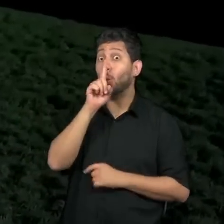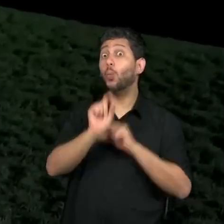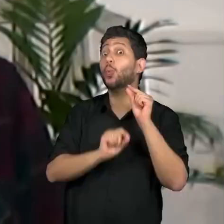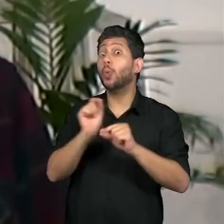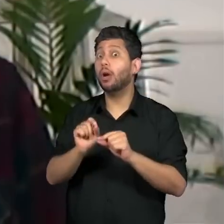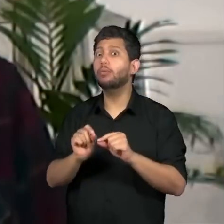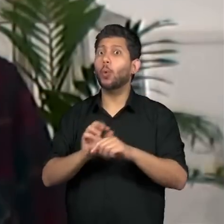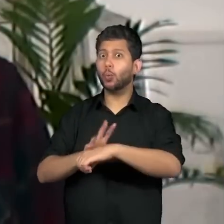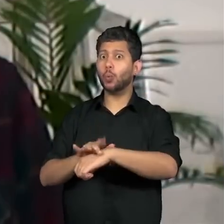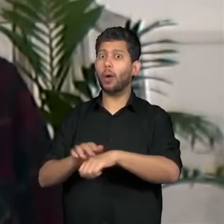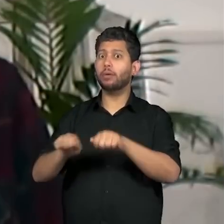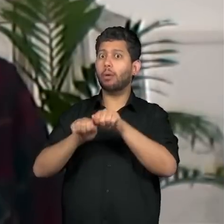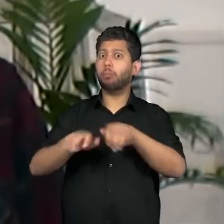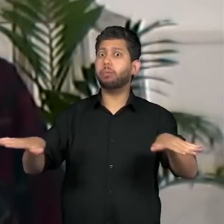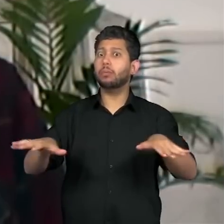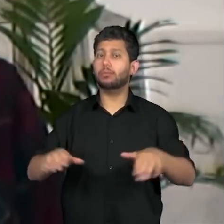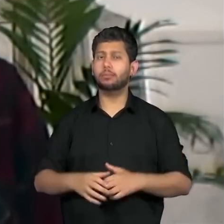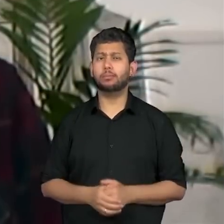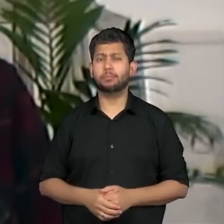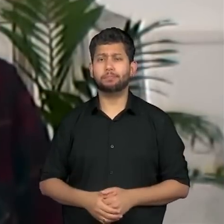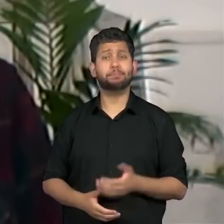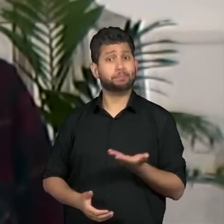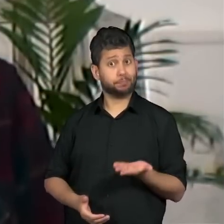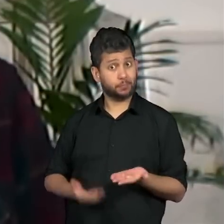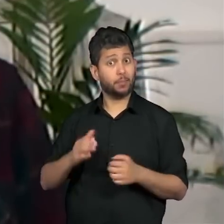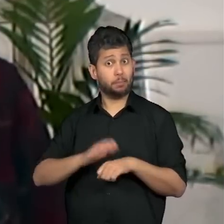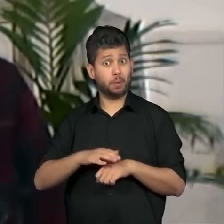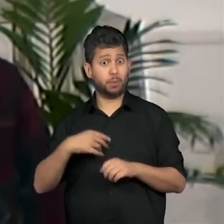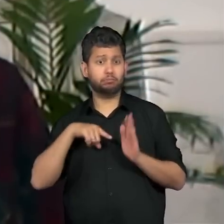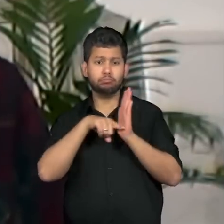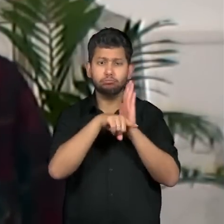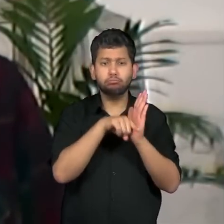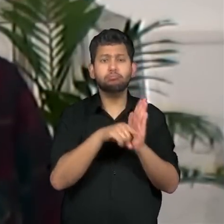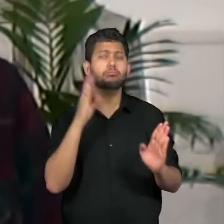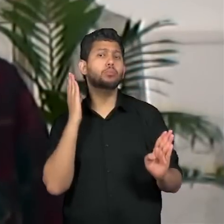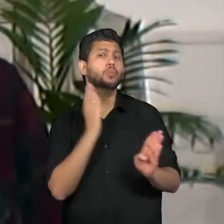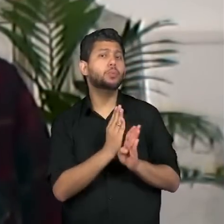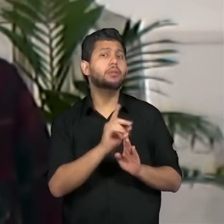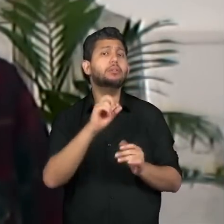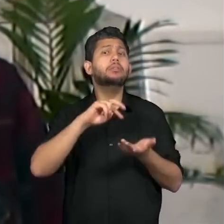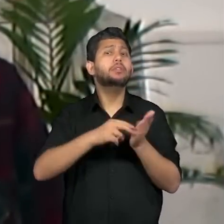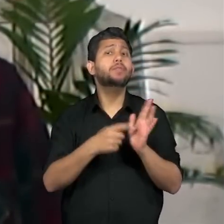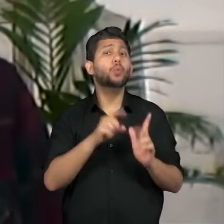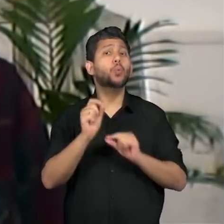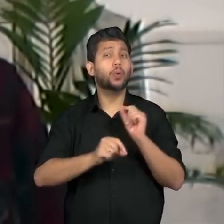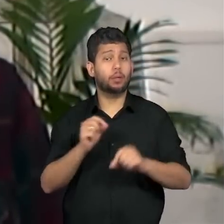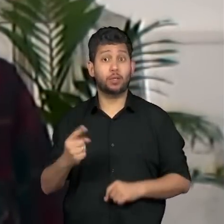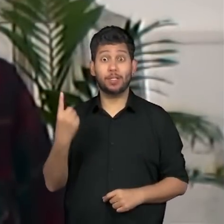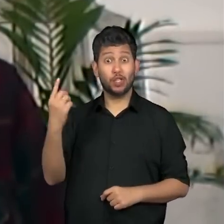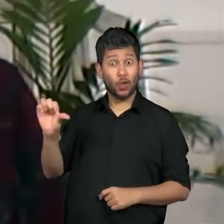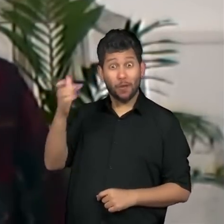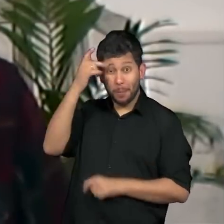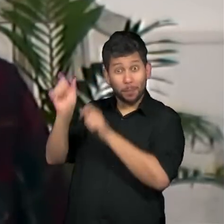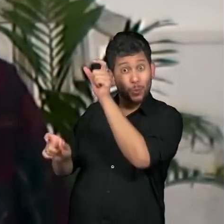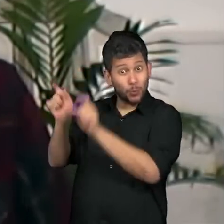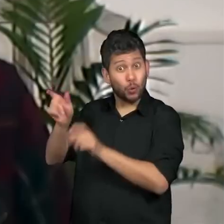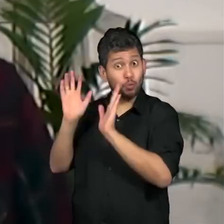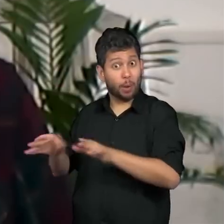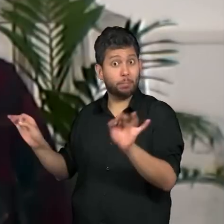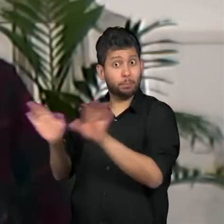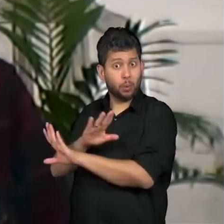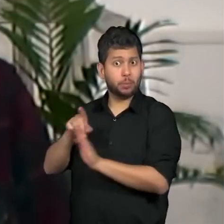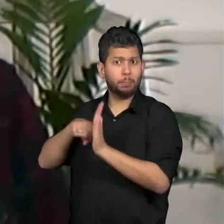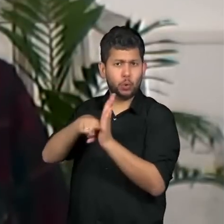doenças. Esse estudo é uma revisão narrativa que reuniu 19 pesquisadores de diferentes